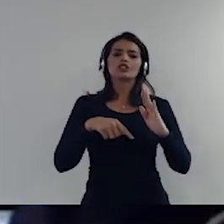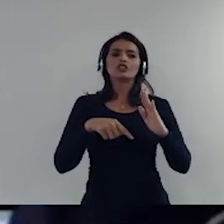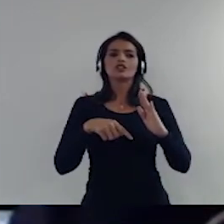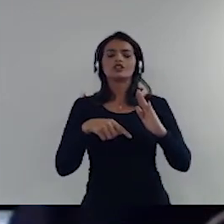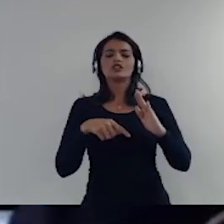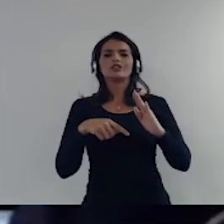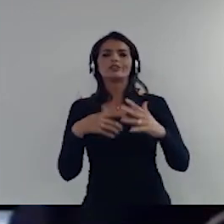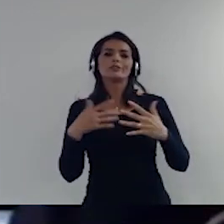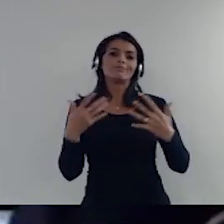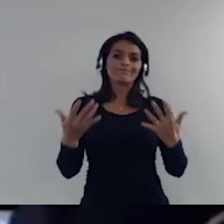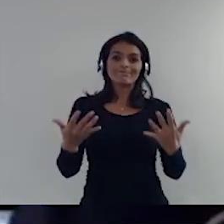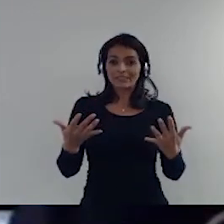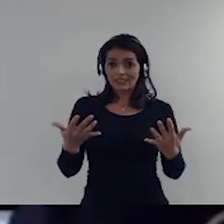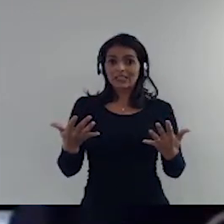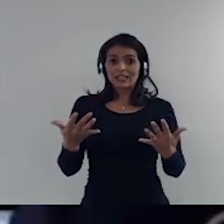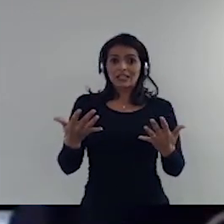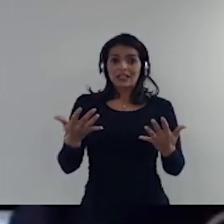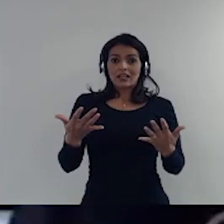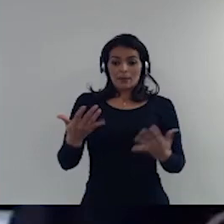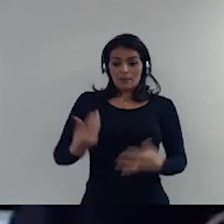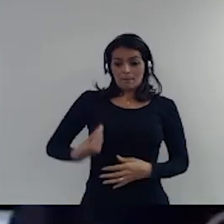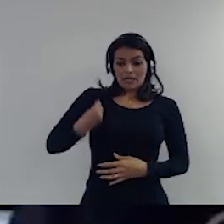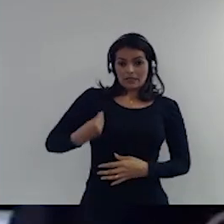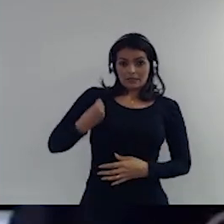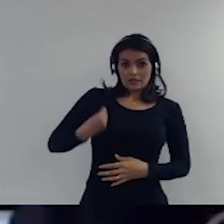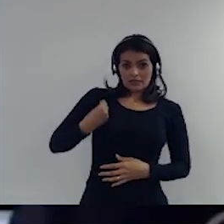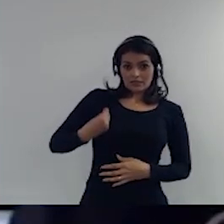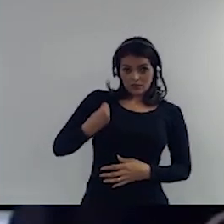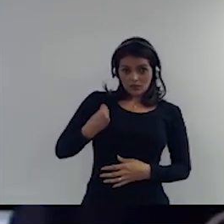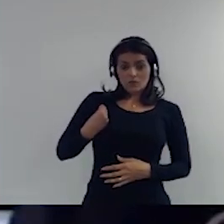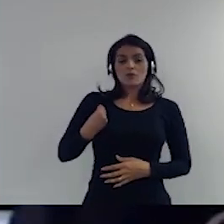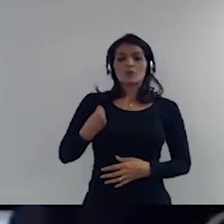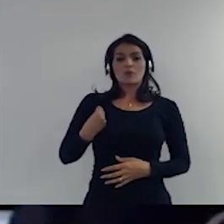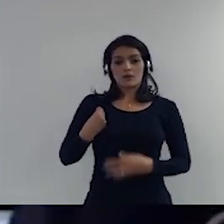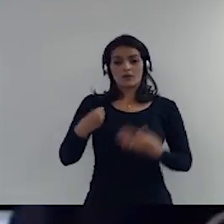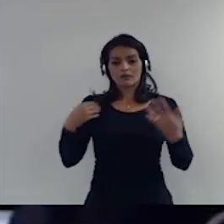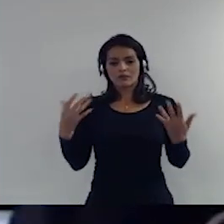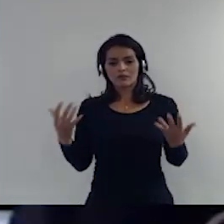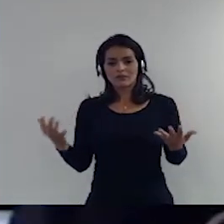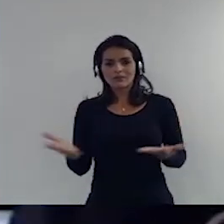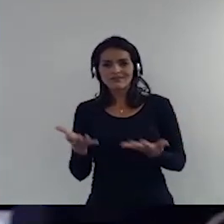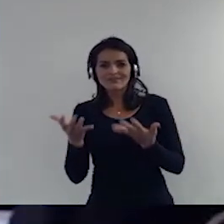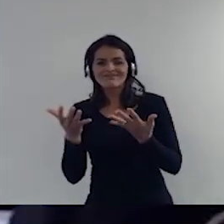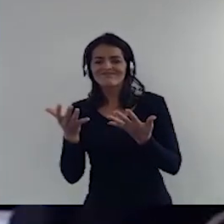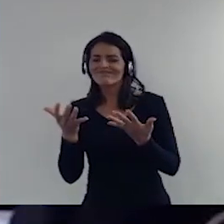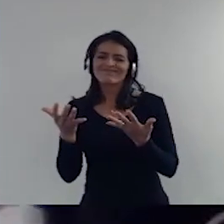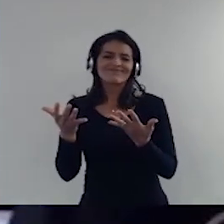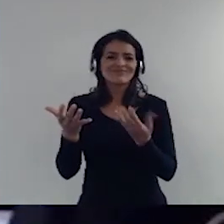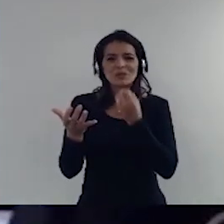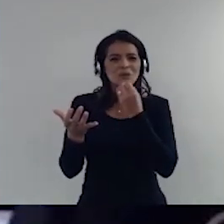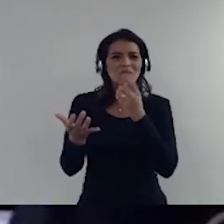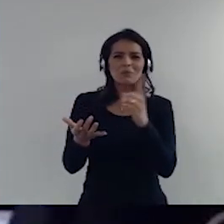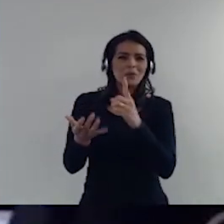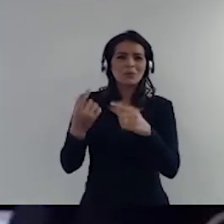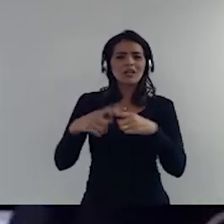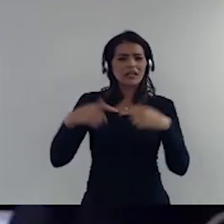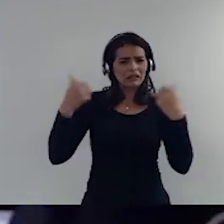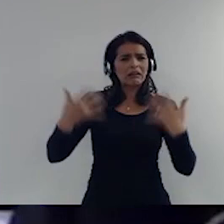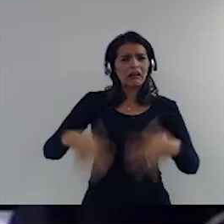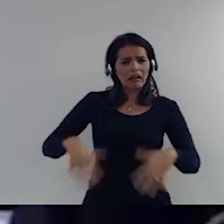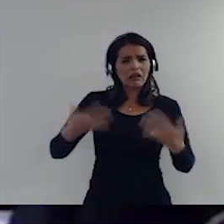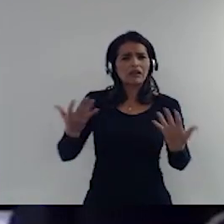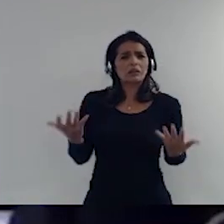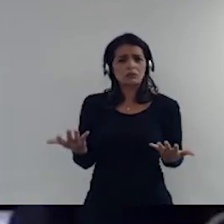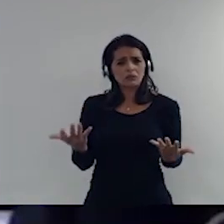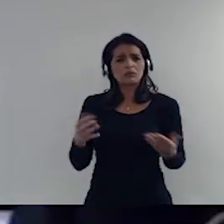que há antagonismos que são fomentados, na minha opinião, desnecessários, porque acabam nos custando caro,